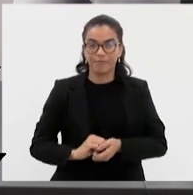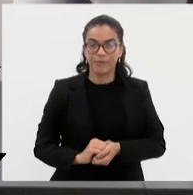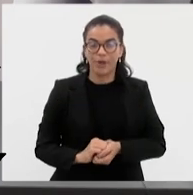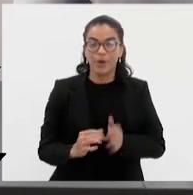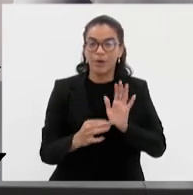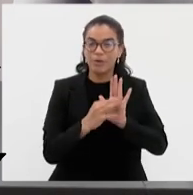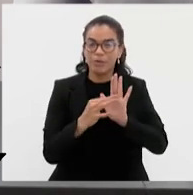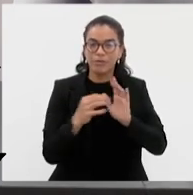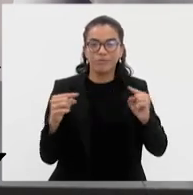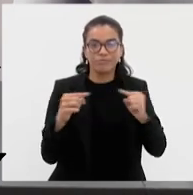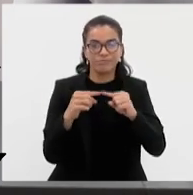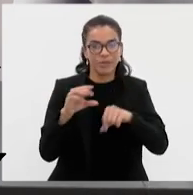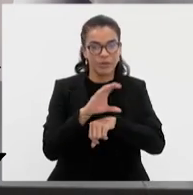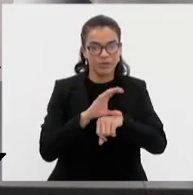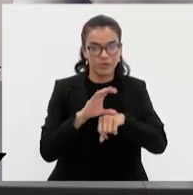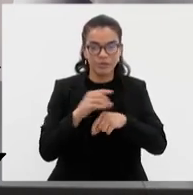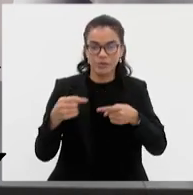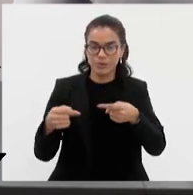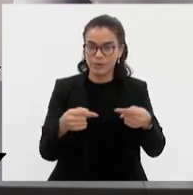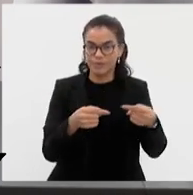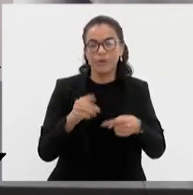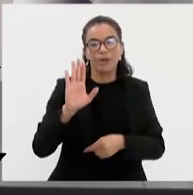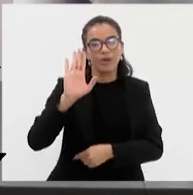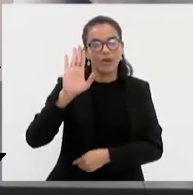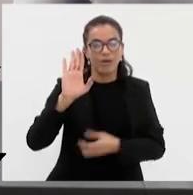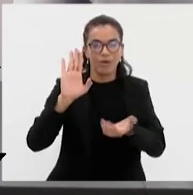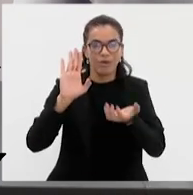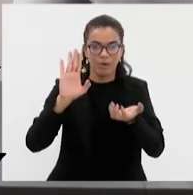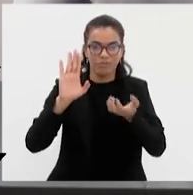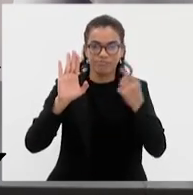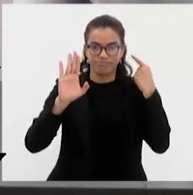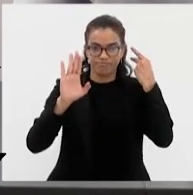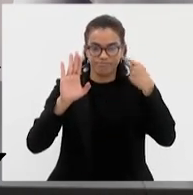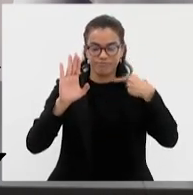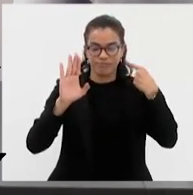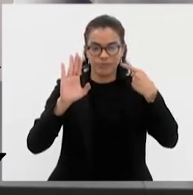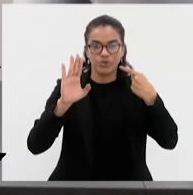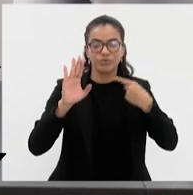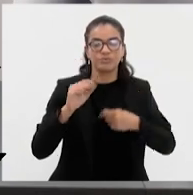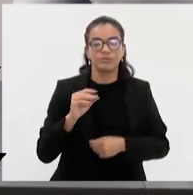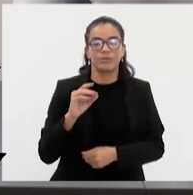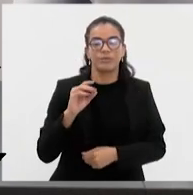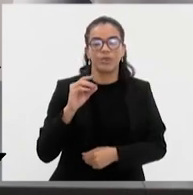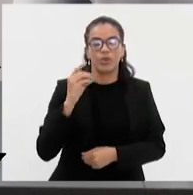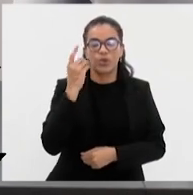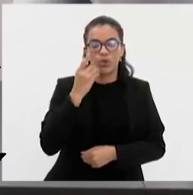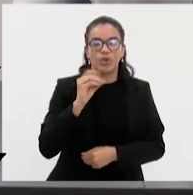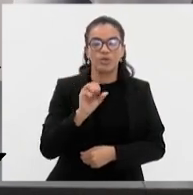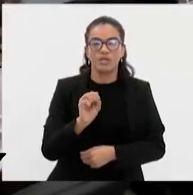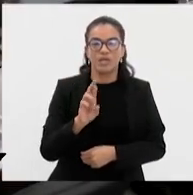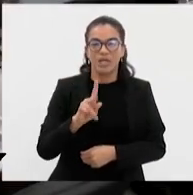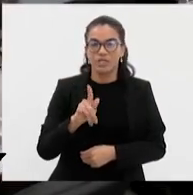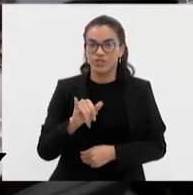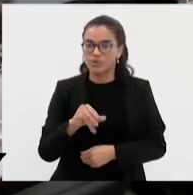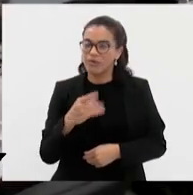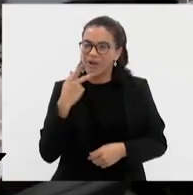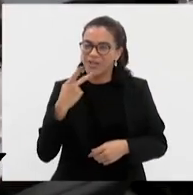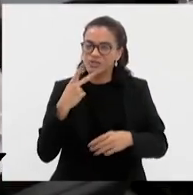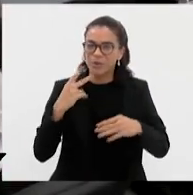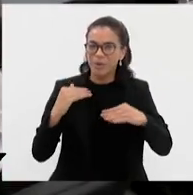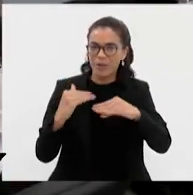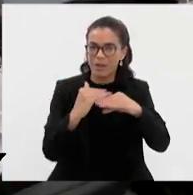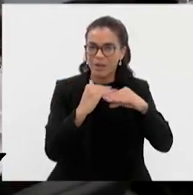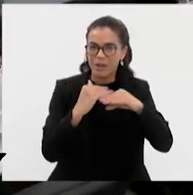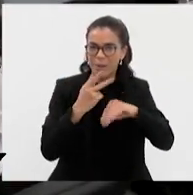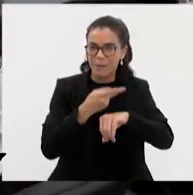parecer é pela constitucionalidade. Em discussão. Para discutir deputado doutor Serginho. Senhor presidente, só uma dúvida. Aqui, essa igualdade de premiação